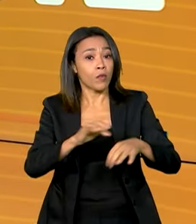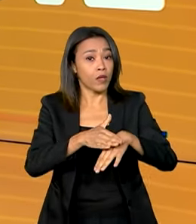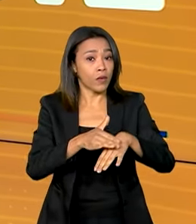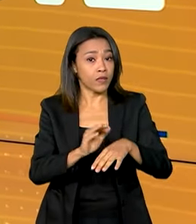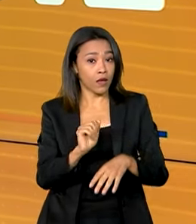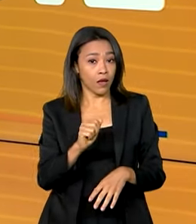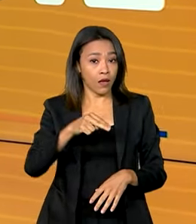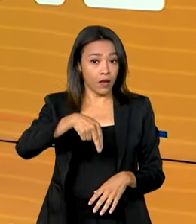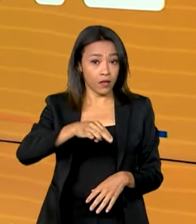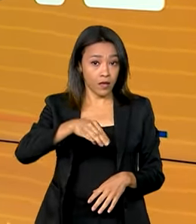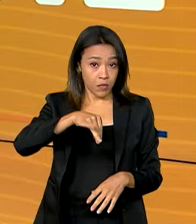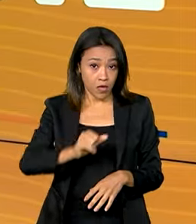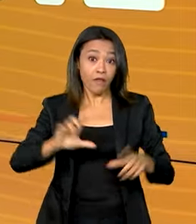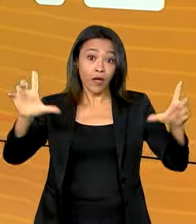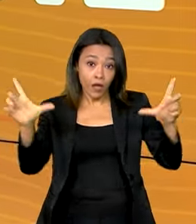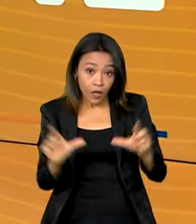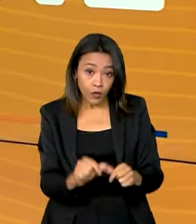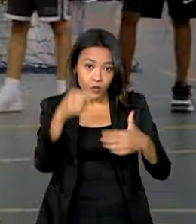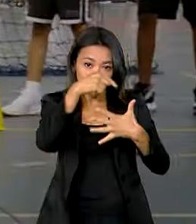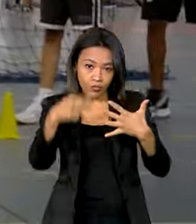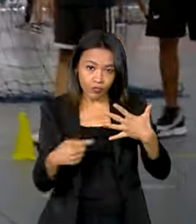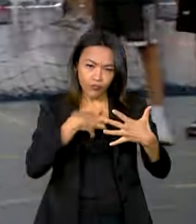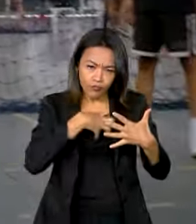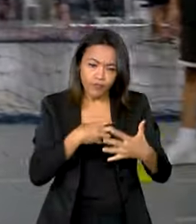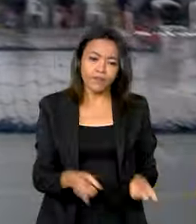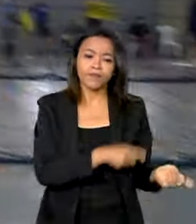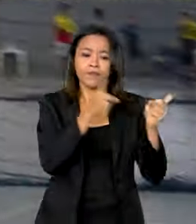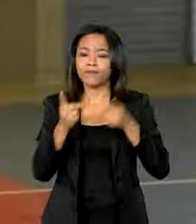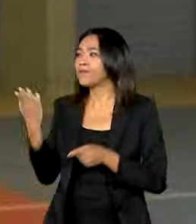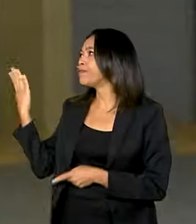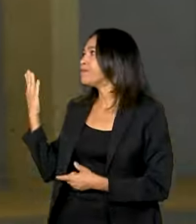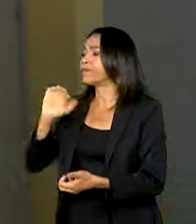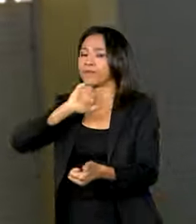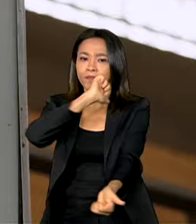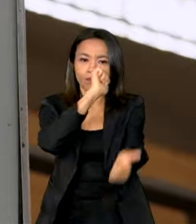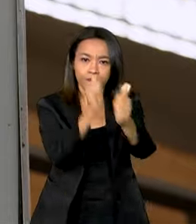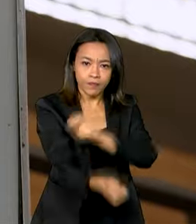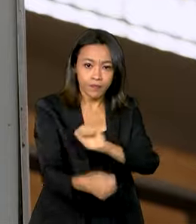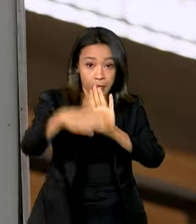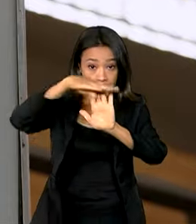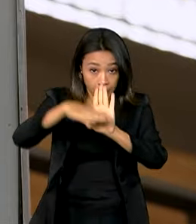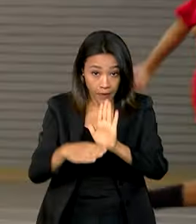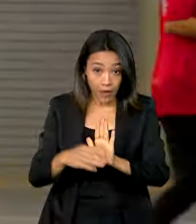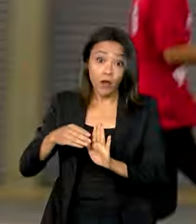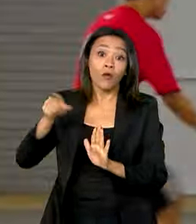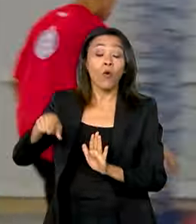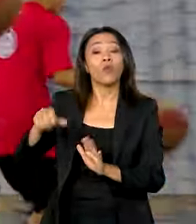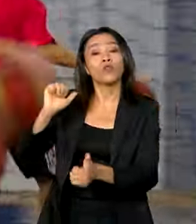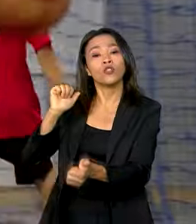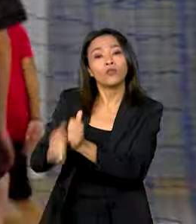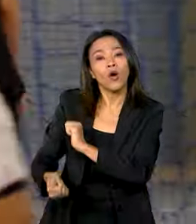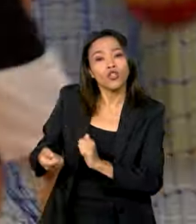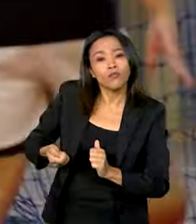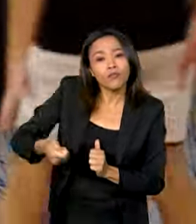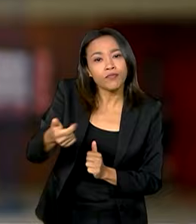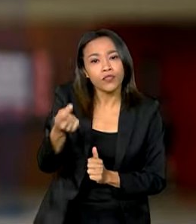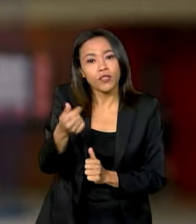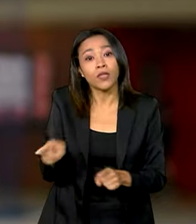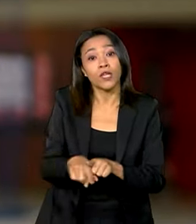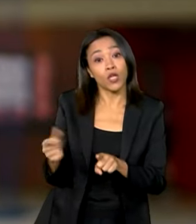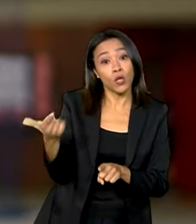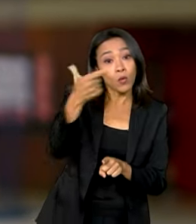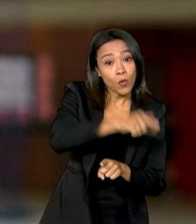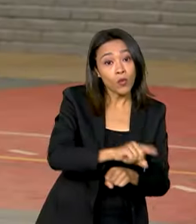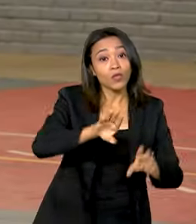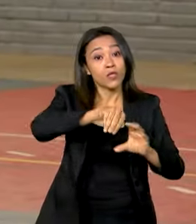vai reduzir sintomas adversos Esporte você vai ver que programas como bolsa atleta e o segundo tempo além